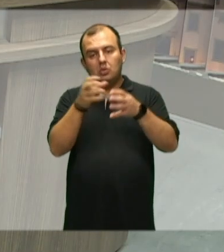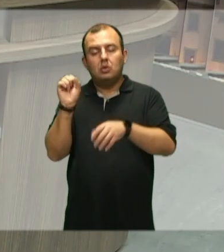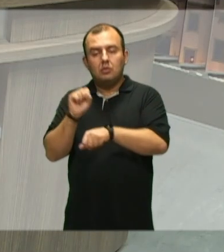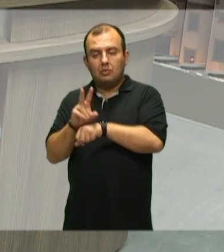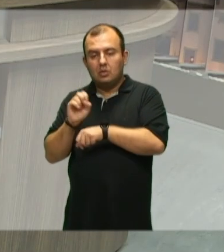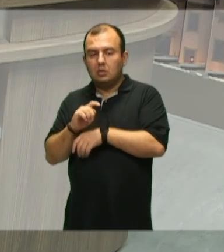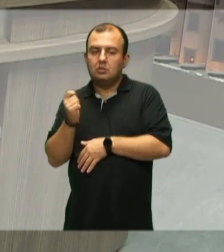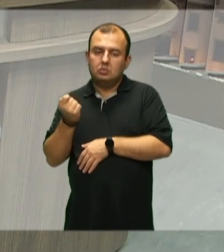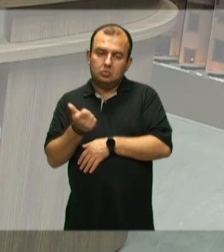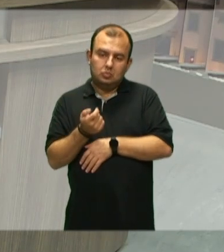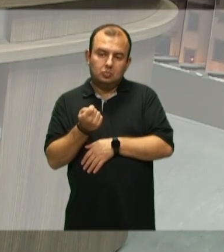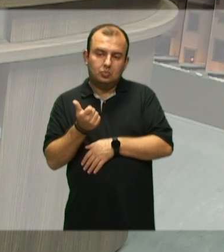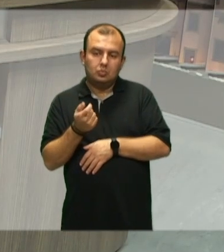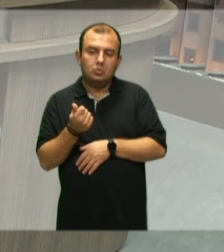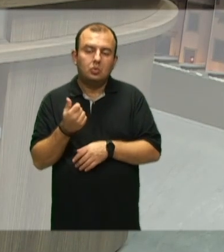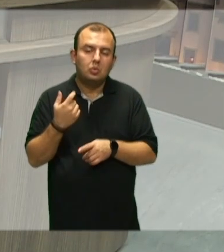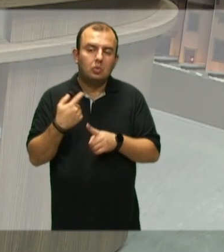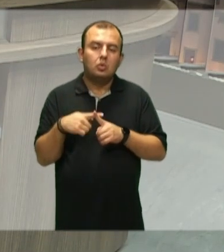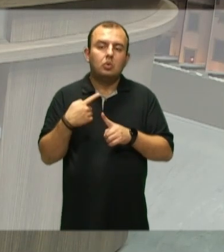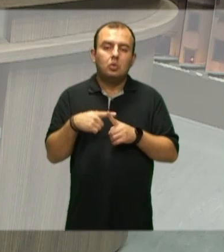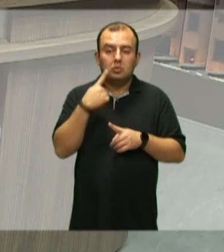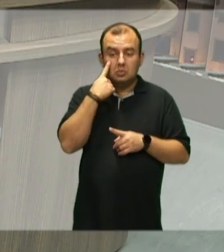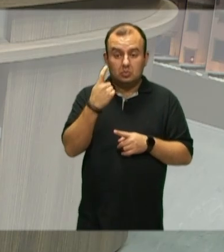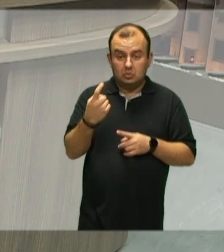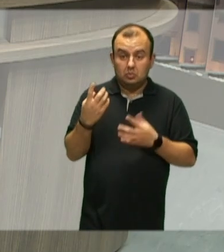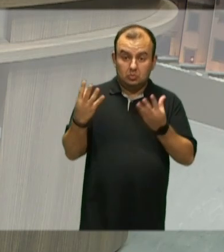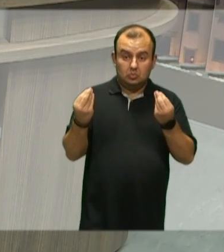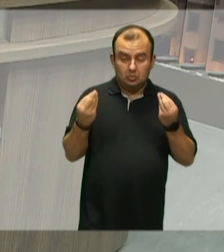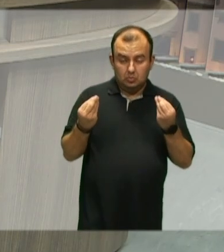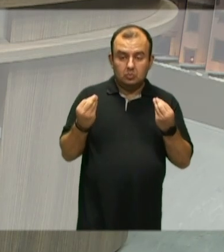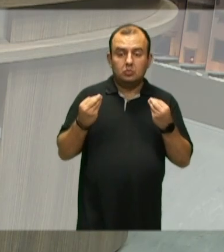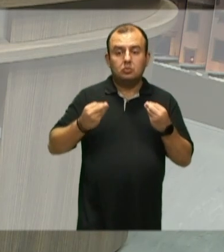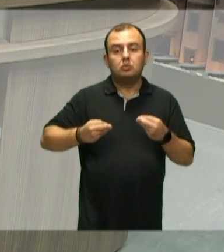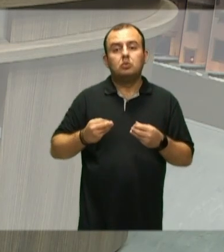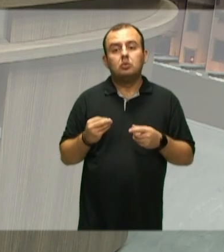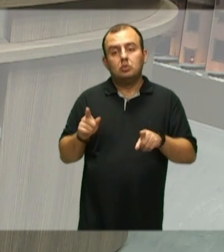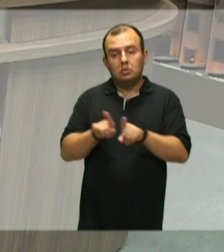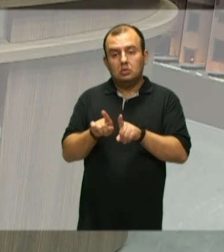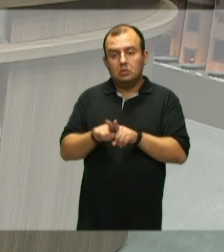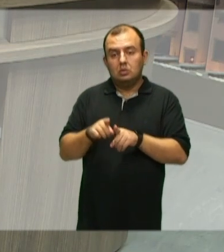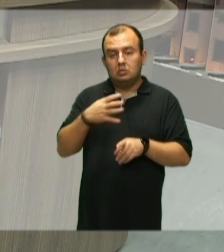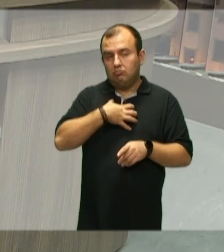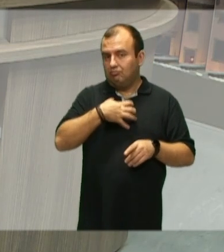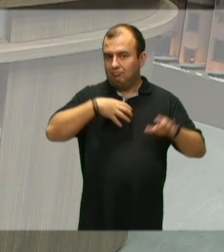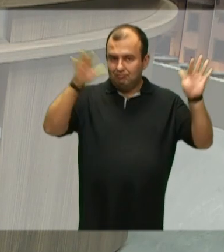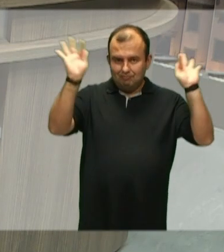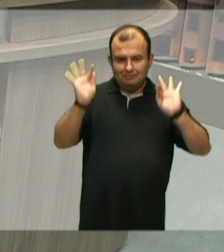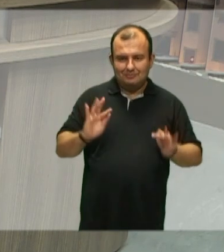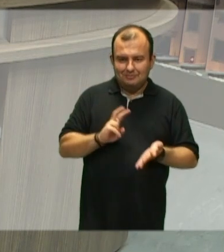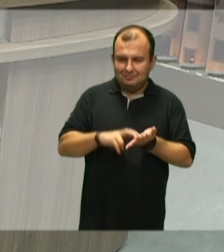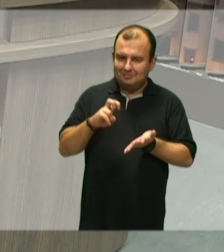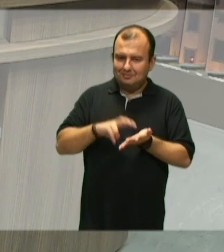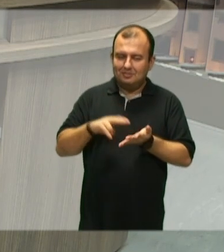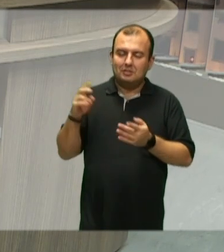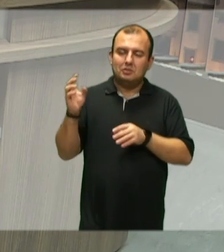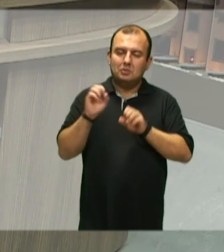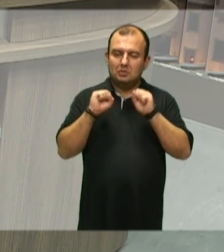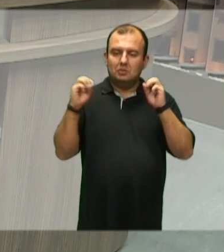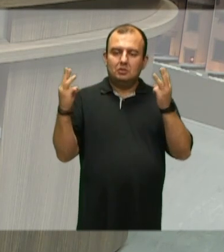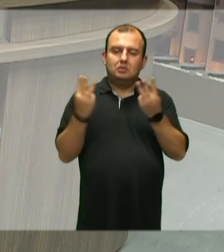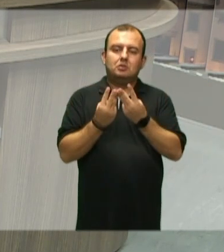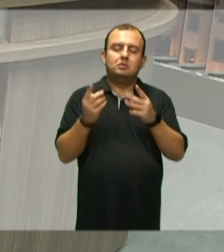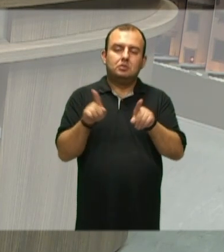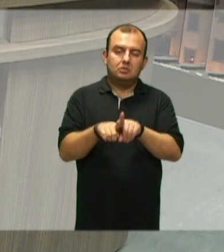ainda disponíveis, né? Porque houve um interesse bastante maciço, assim, que nós ficamos bastante contentes, né, para o workshop.